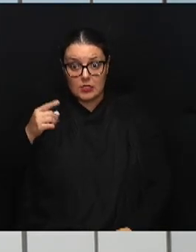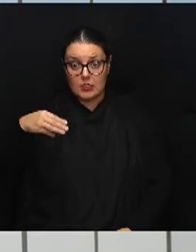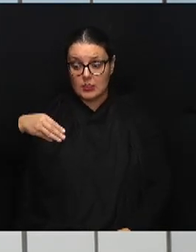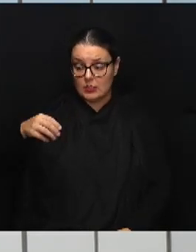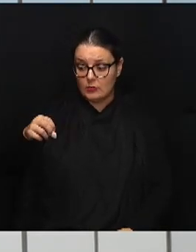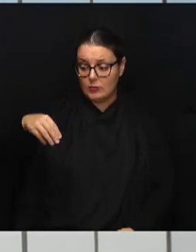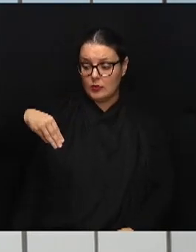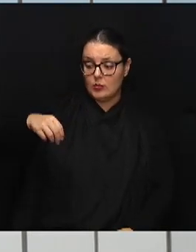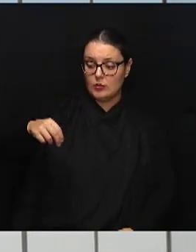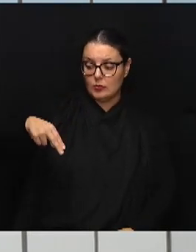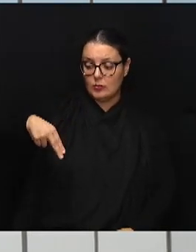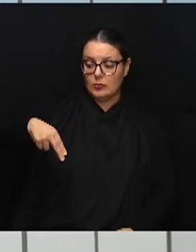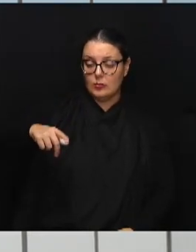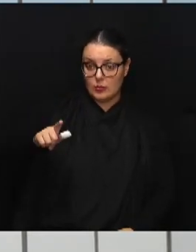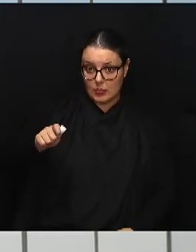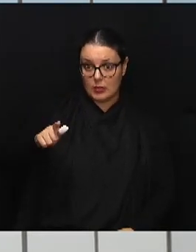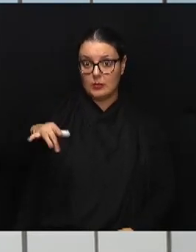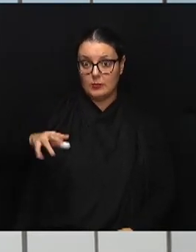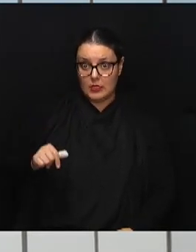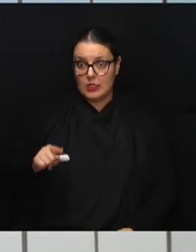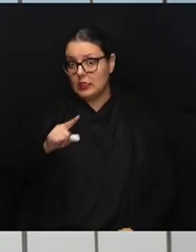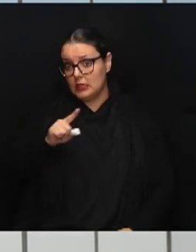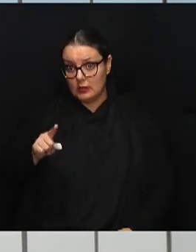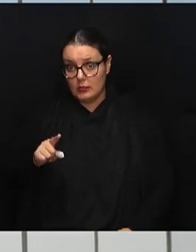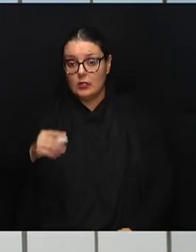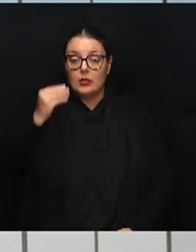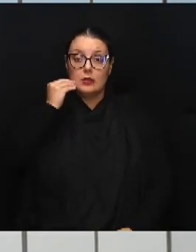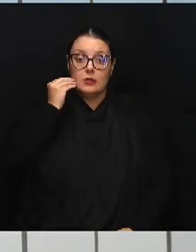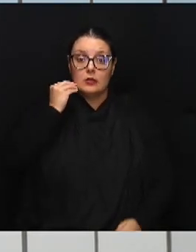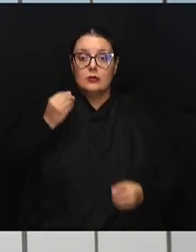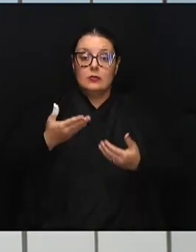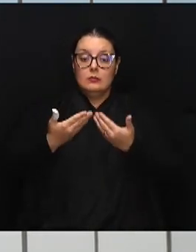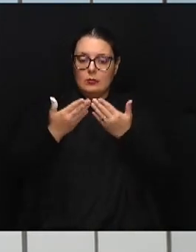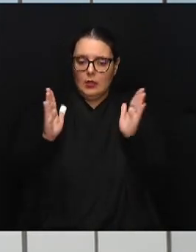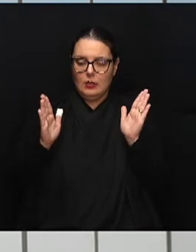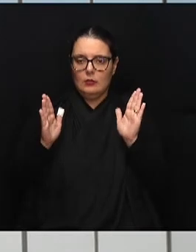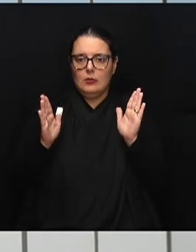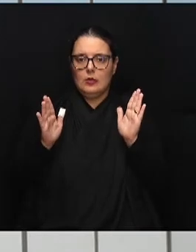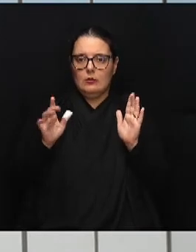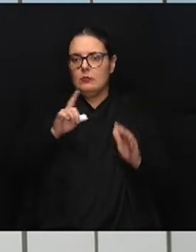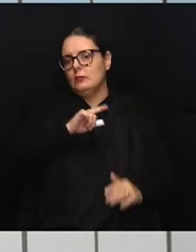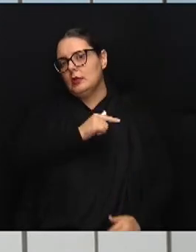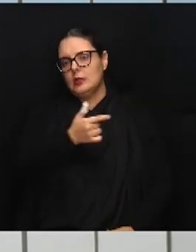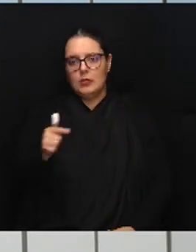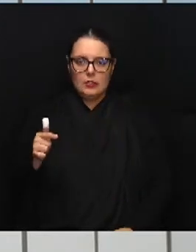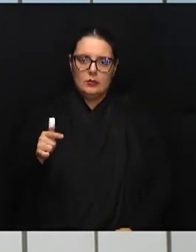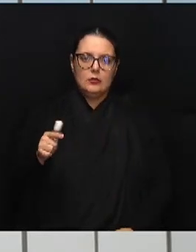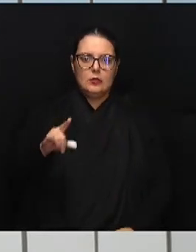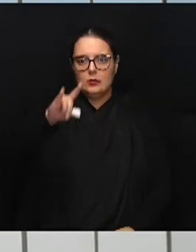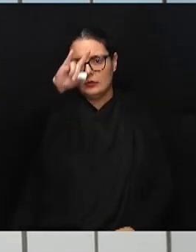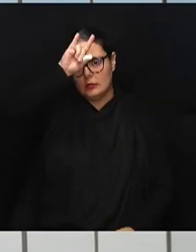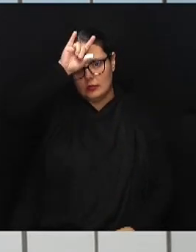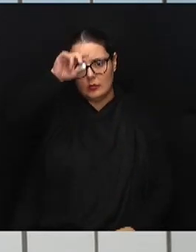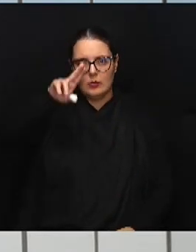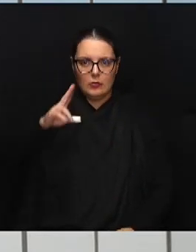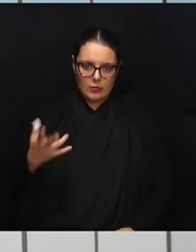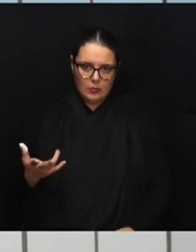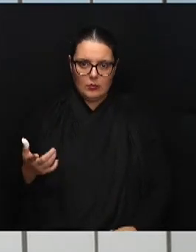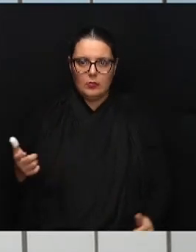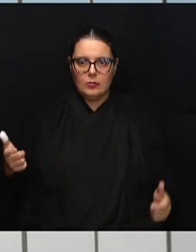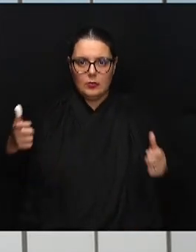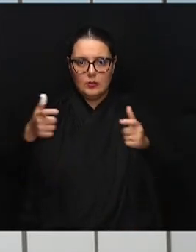monogamia é: vamos sempre tentar jogar aberto para que não haja traição ou que pelo menos elas